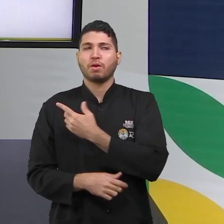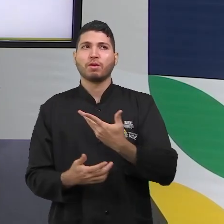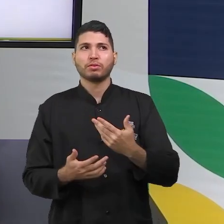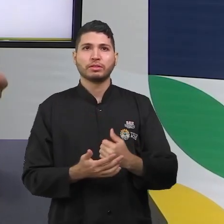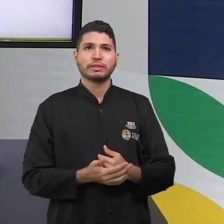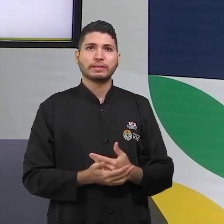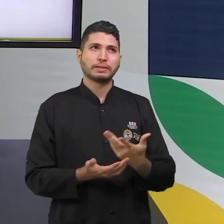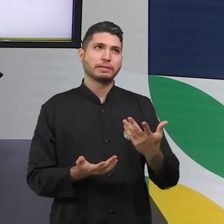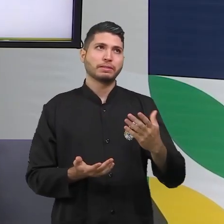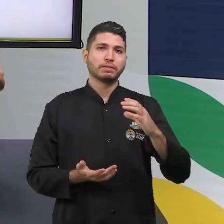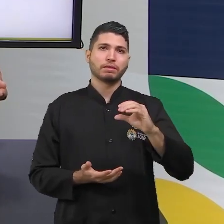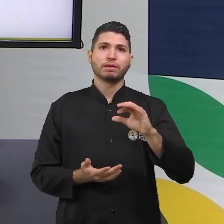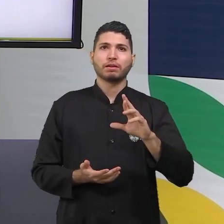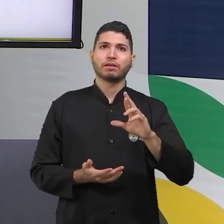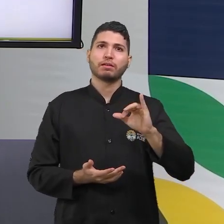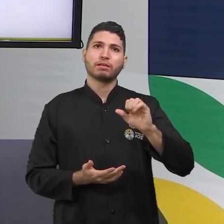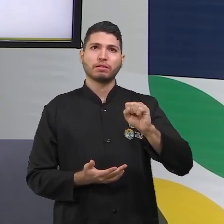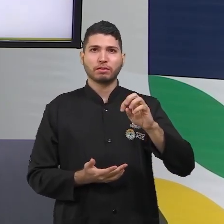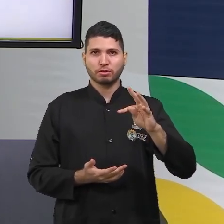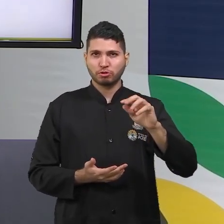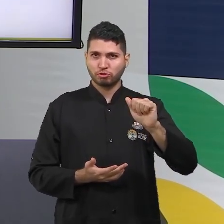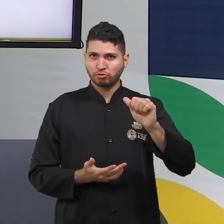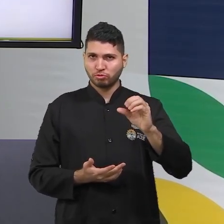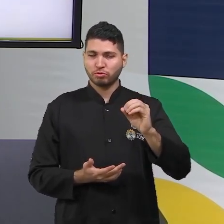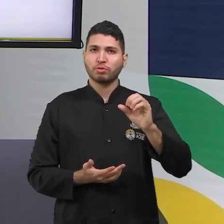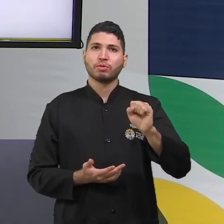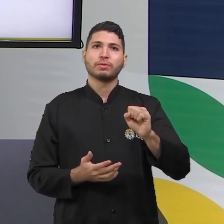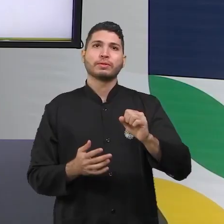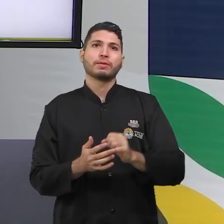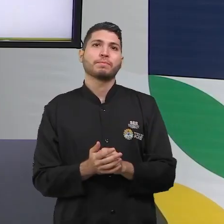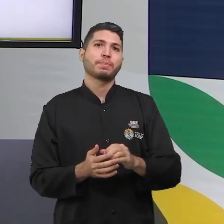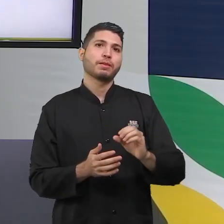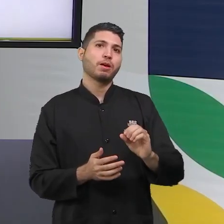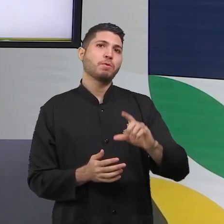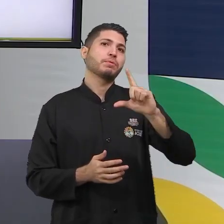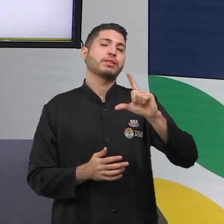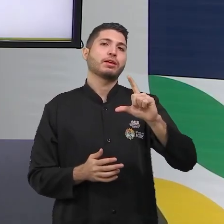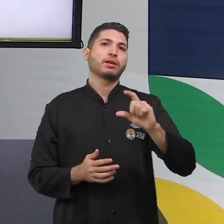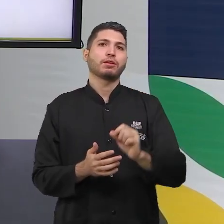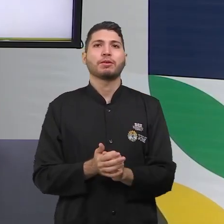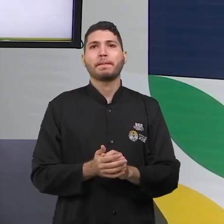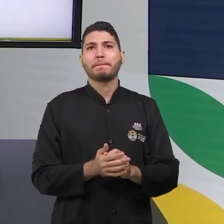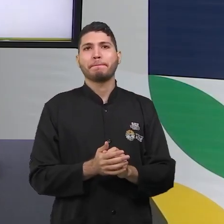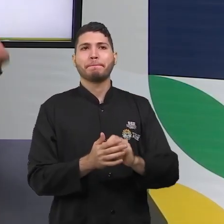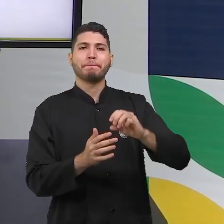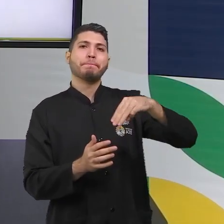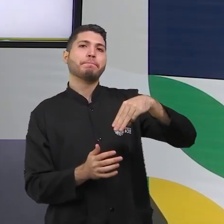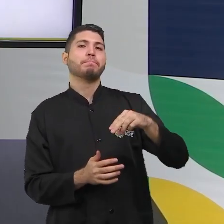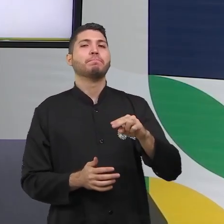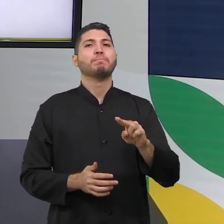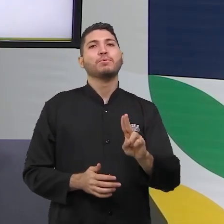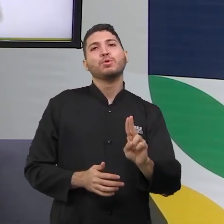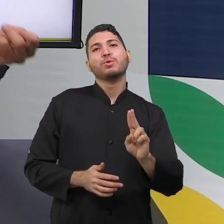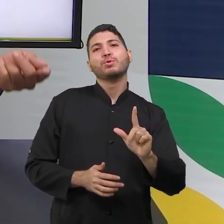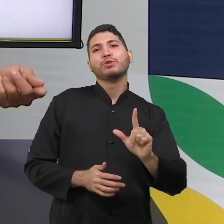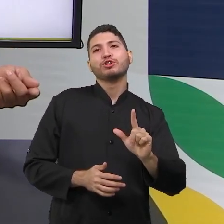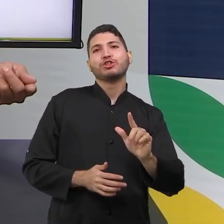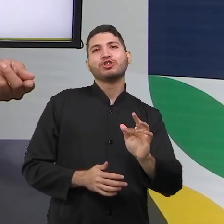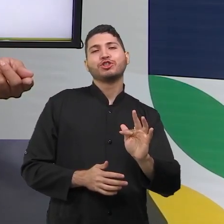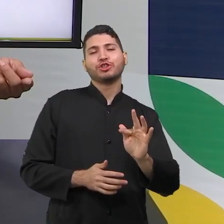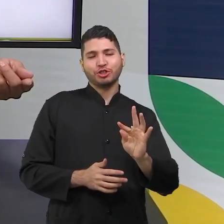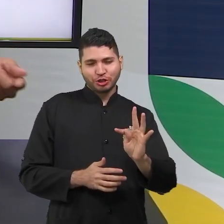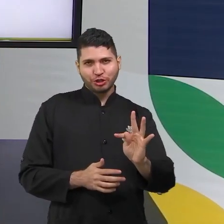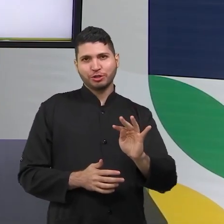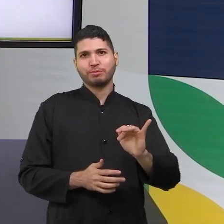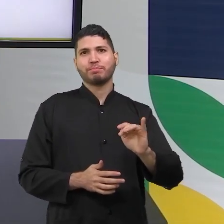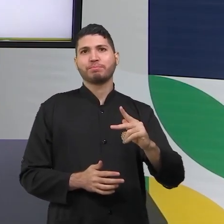que devemos crescer, multiplicar e dominar a terra, o candomblé ele vai dizer que a gente precisa crescer, multiplicar e cuidar da